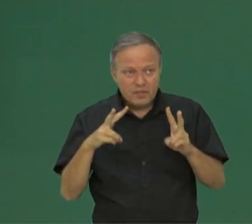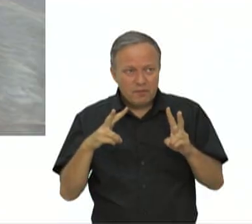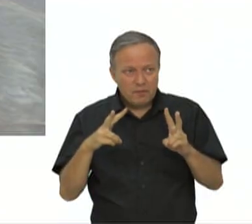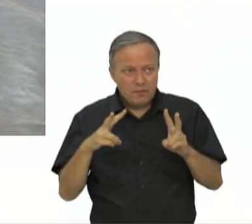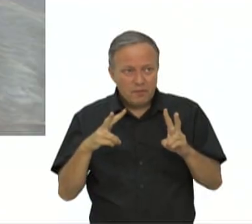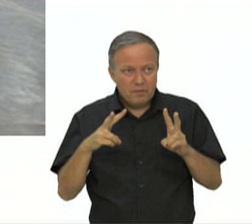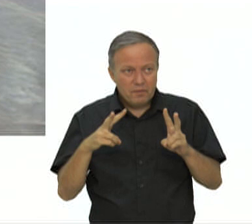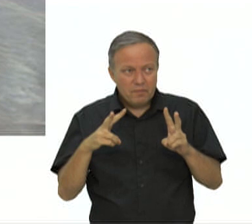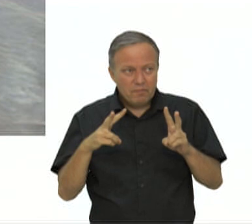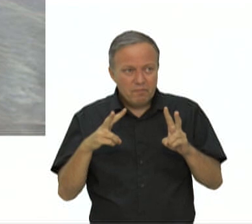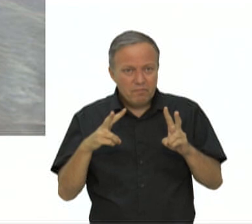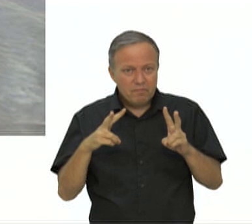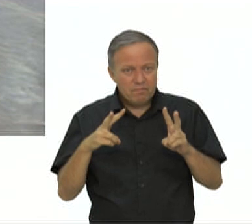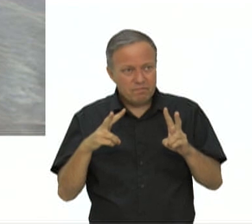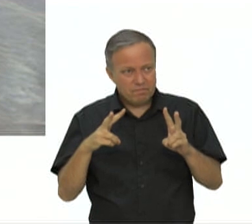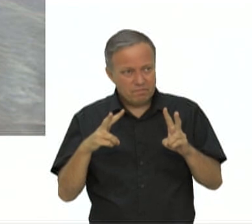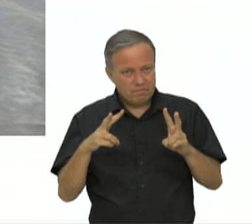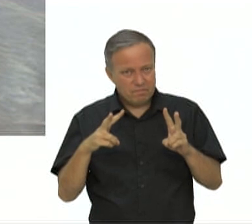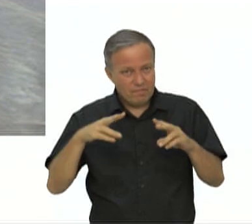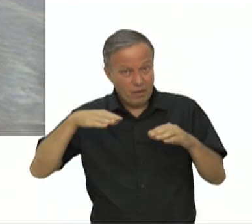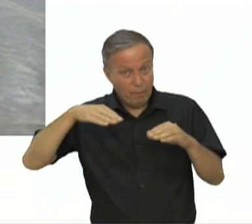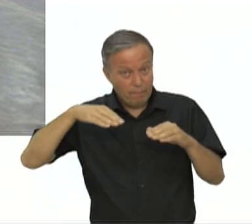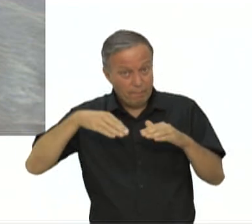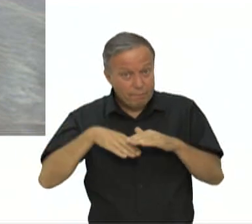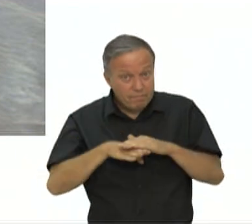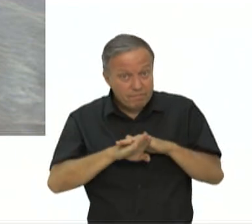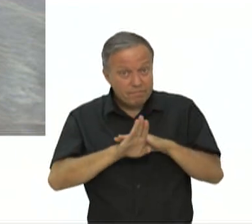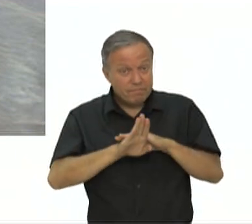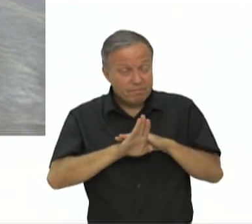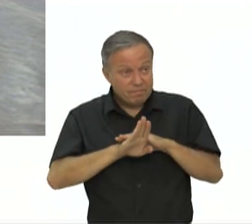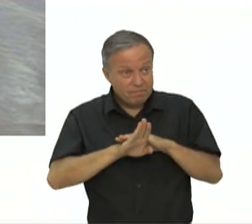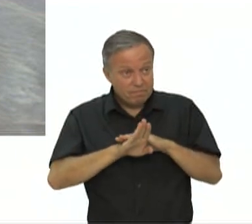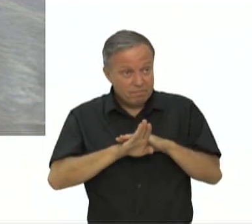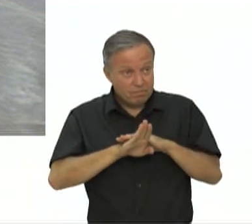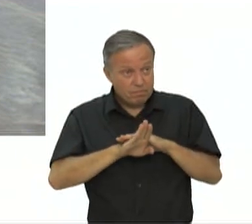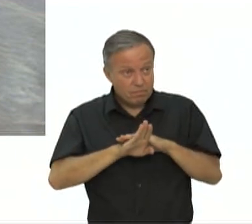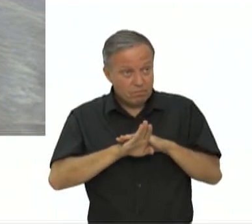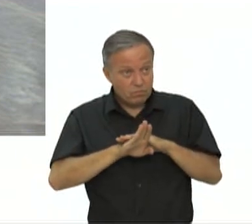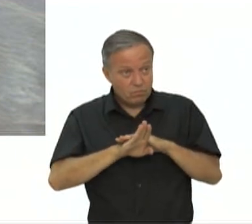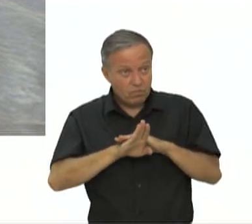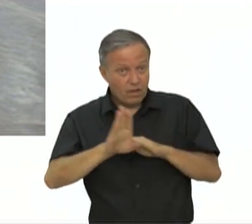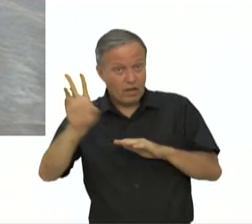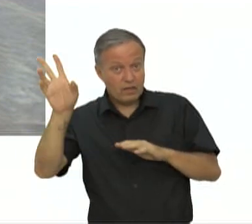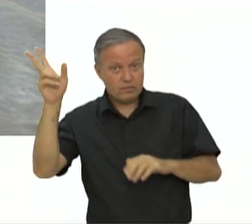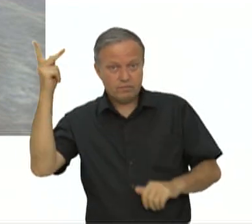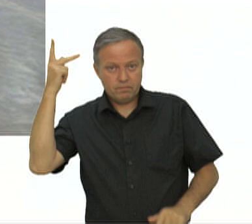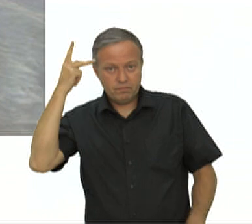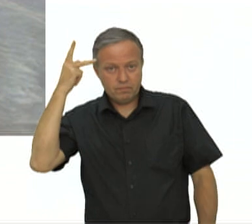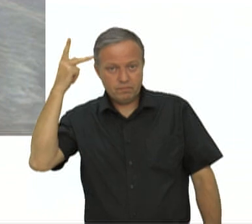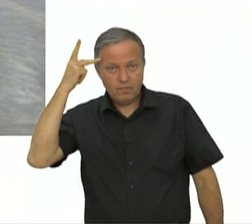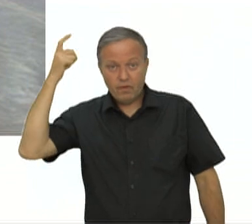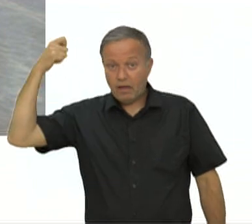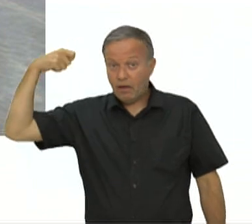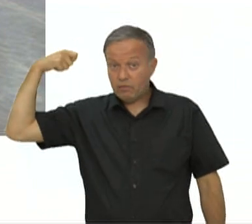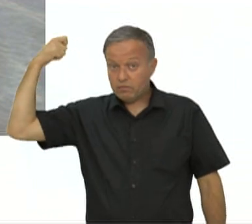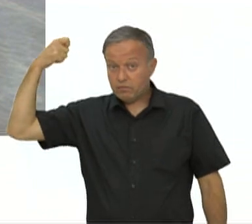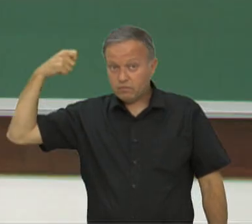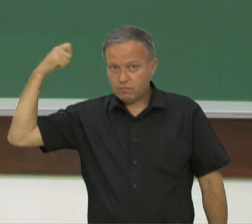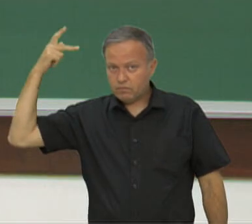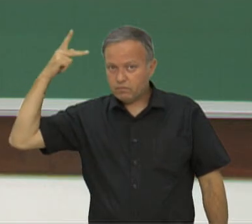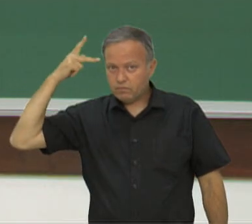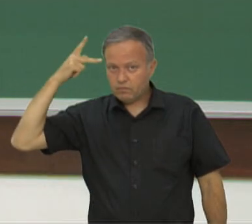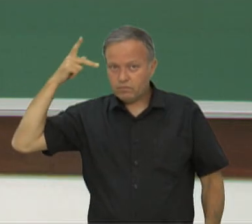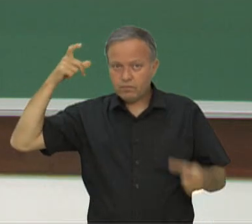Está instalado dentro do local onde está sendo feita a Bienal, onde está sendo apresentadas as obras de